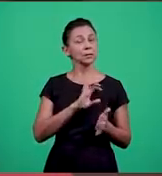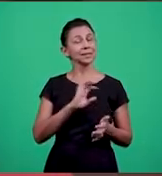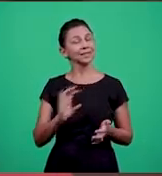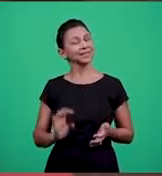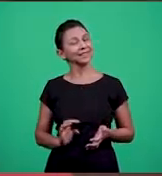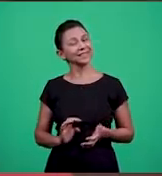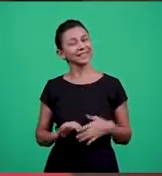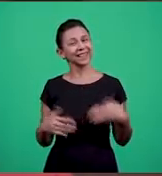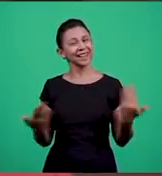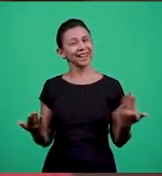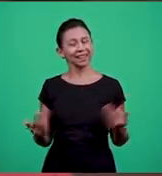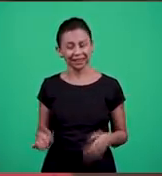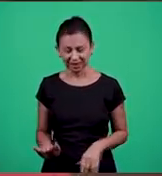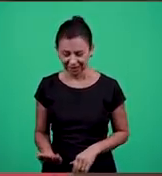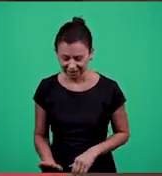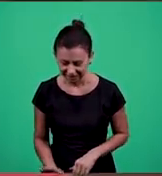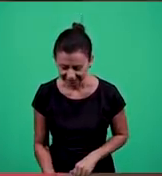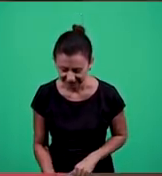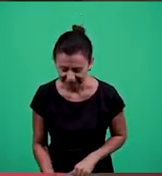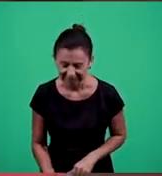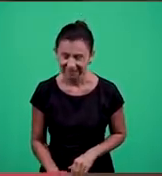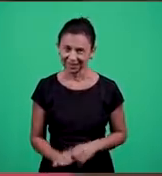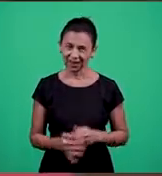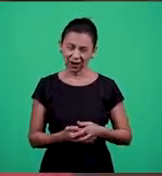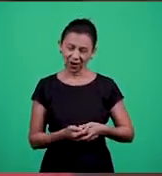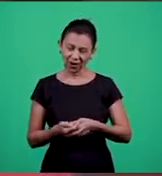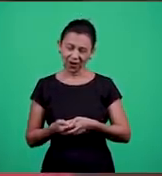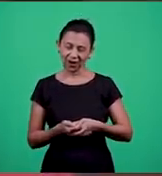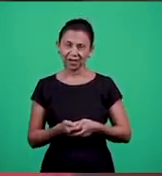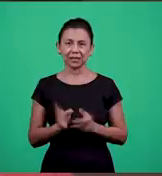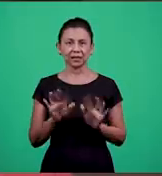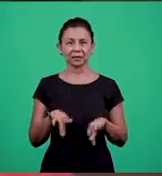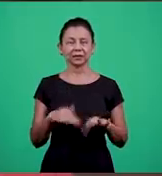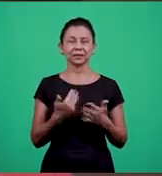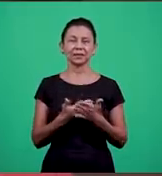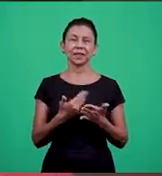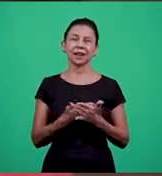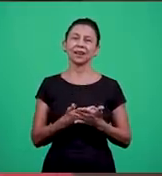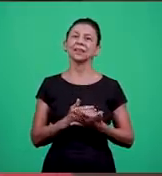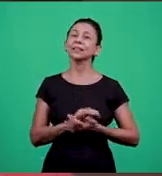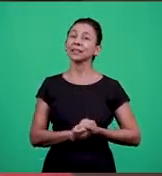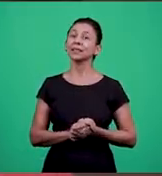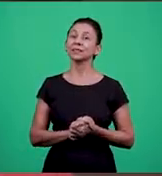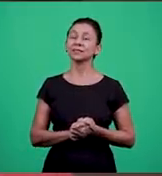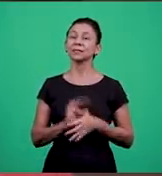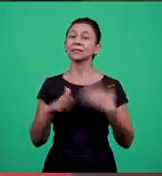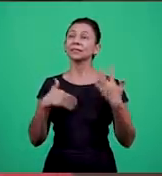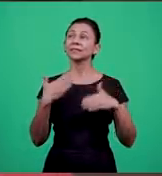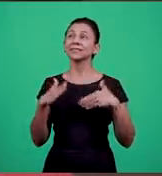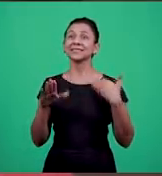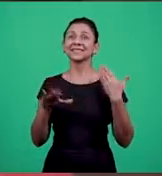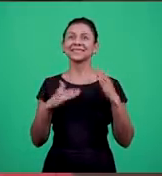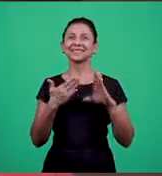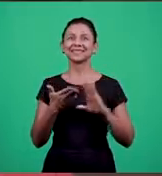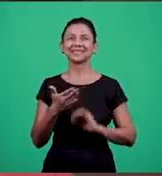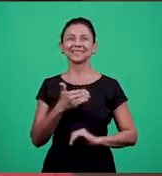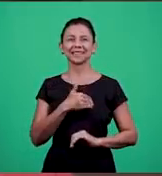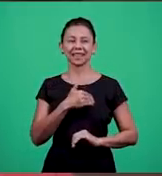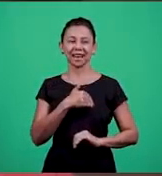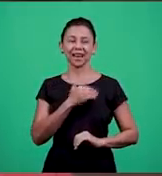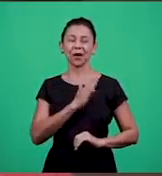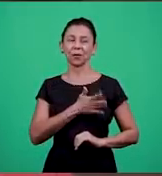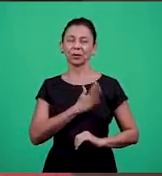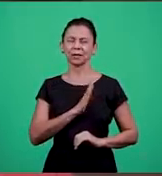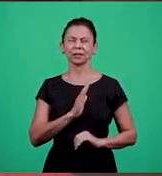Crianças, nós estamos terminando a nossa aula, mas nós vamos encerrar este momento cantando com muita alegria, de